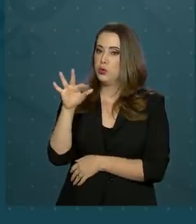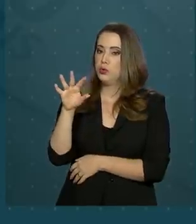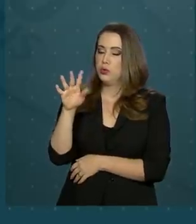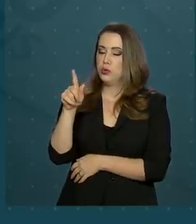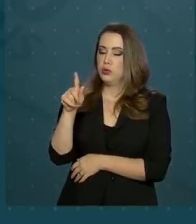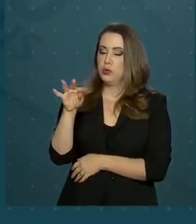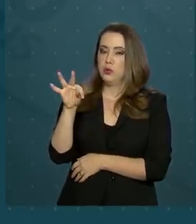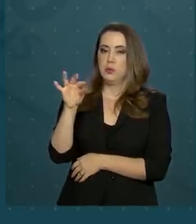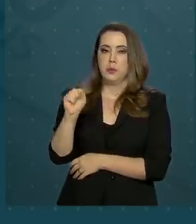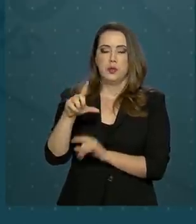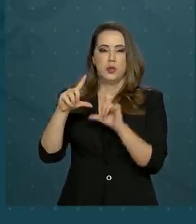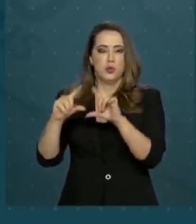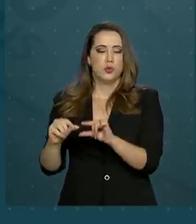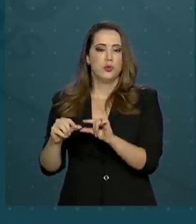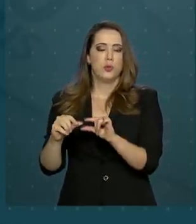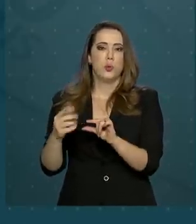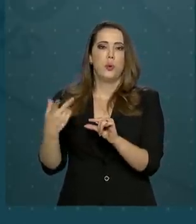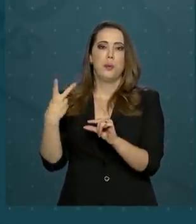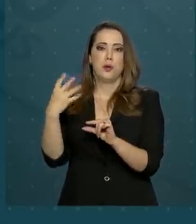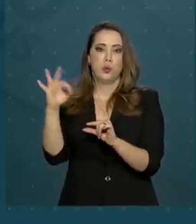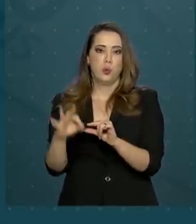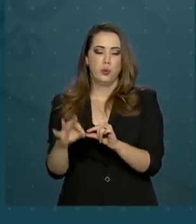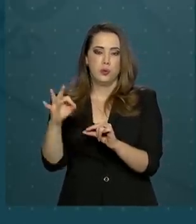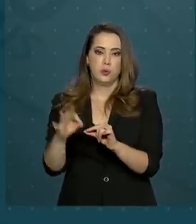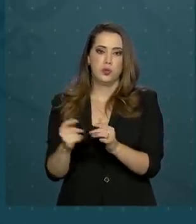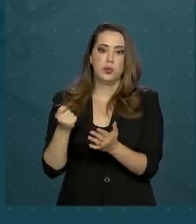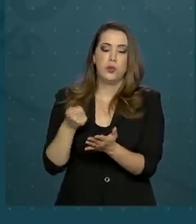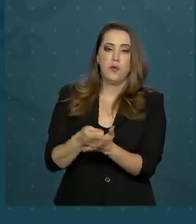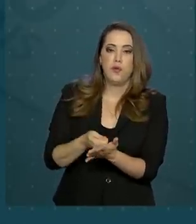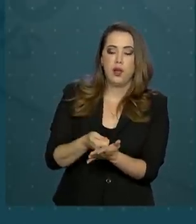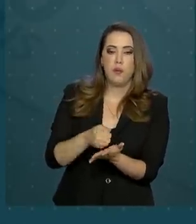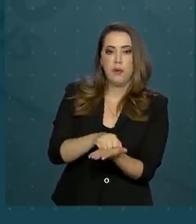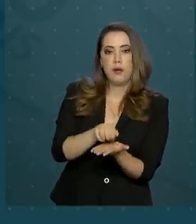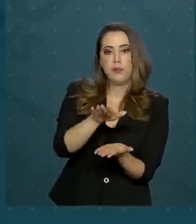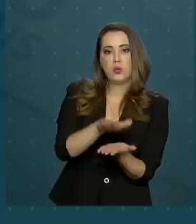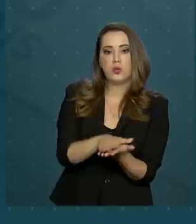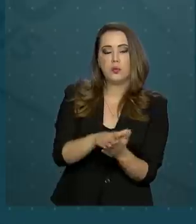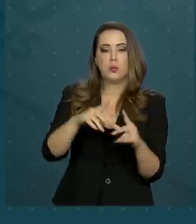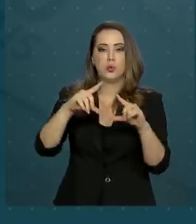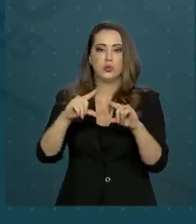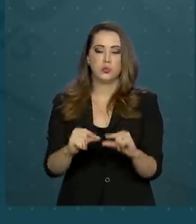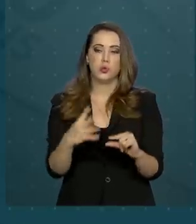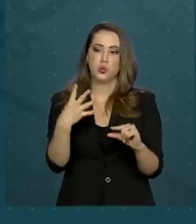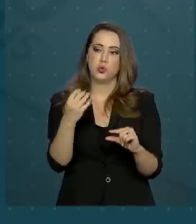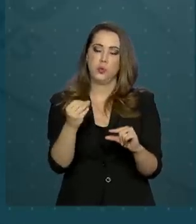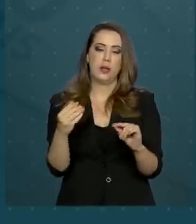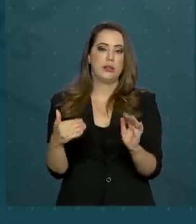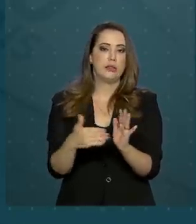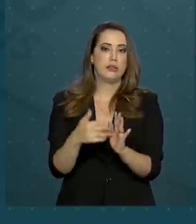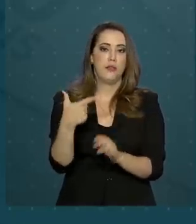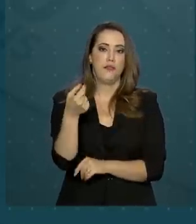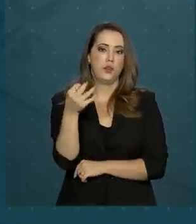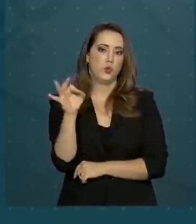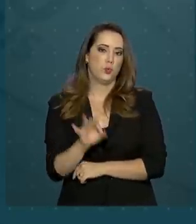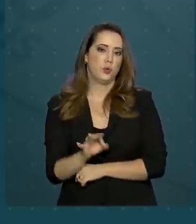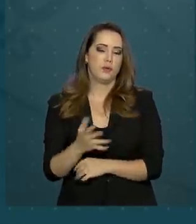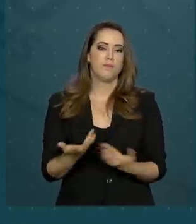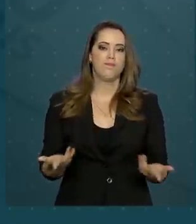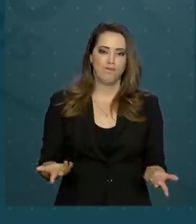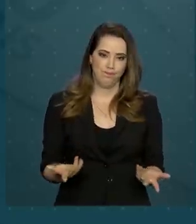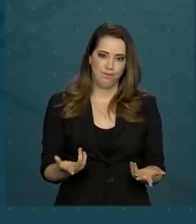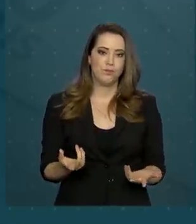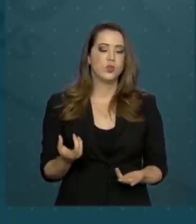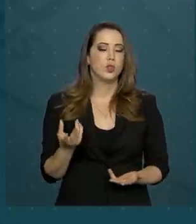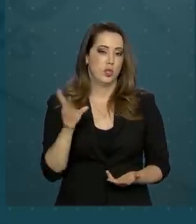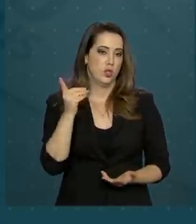cairá de 8% para 2% e o valor da multa poderá ser reduzido de 40% para 20%. Direitos